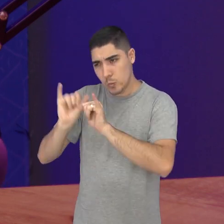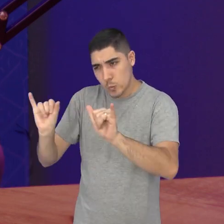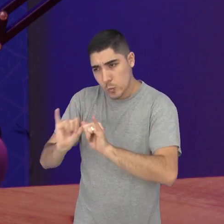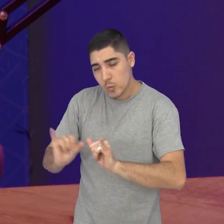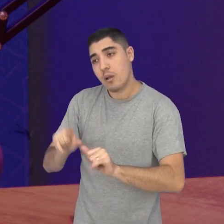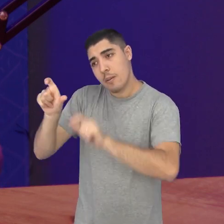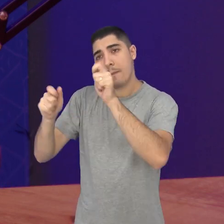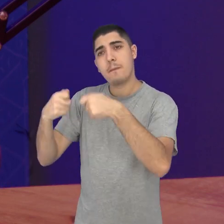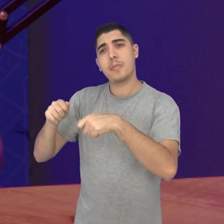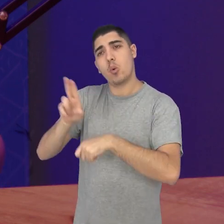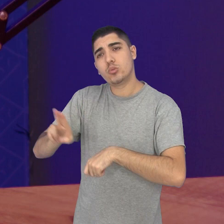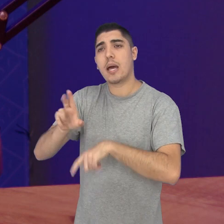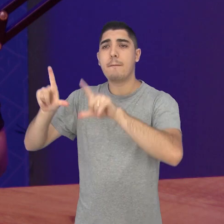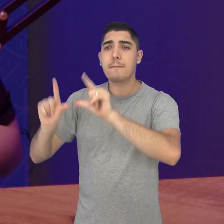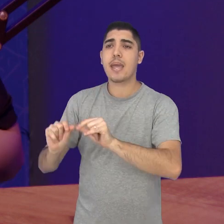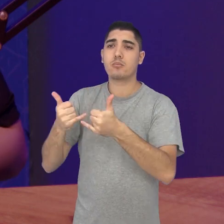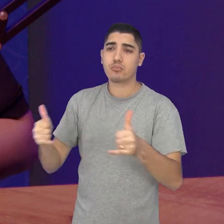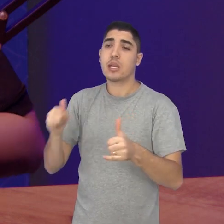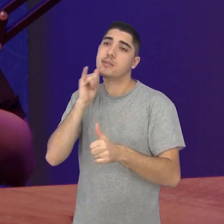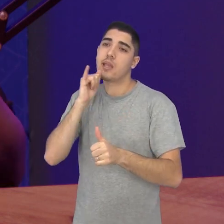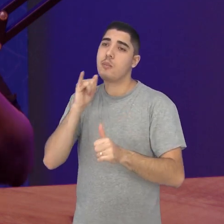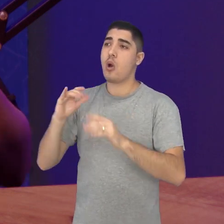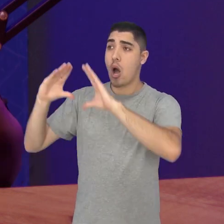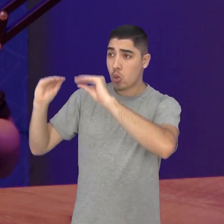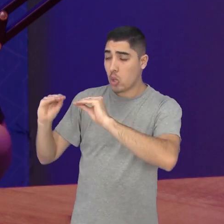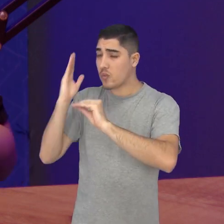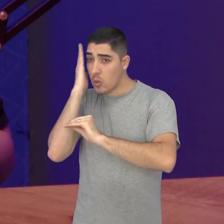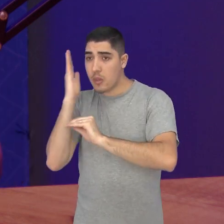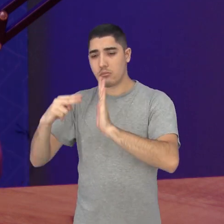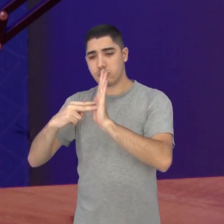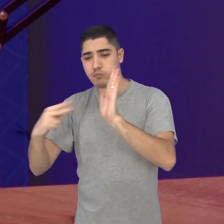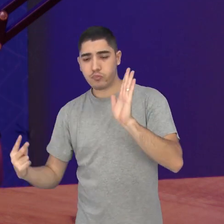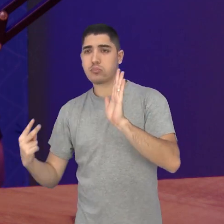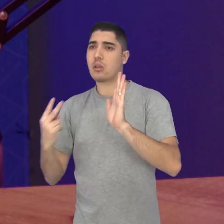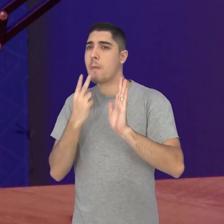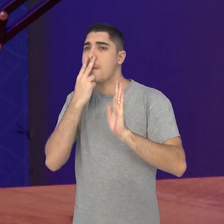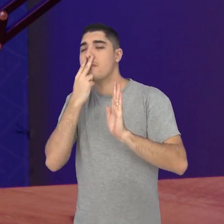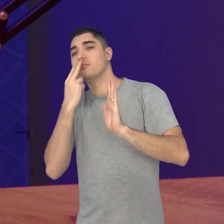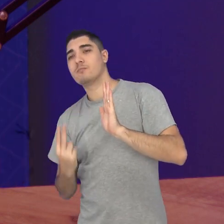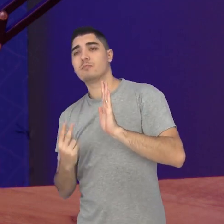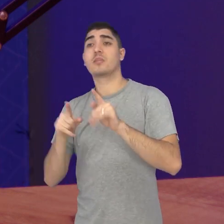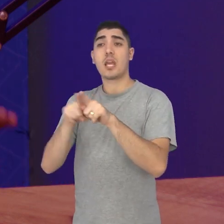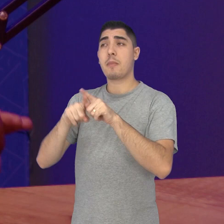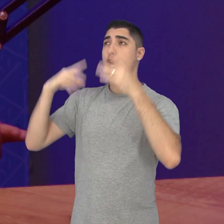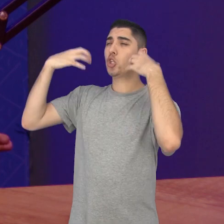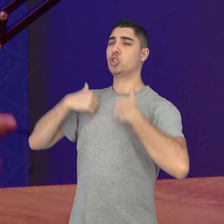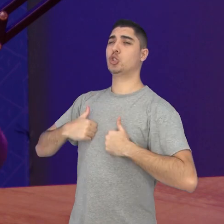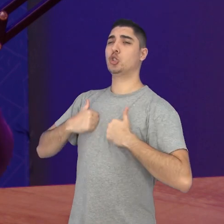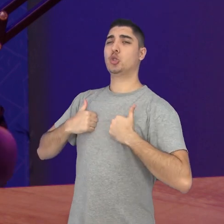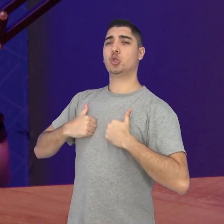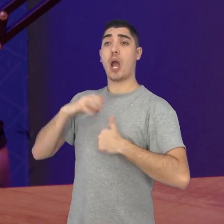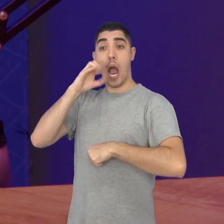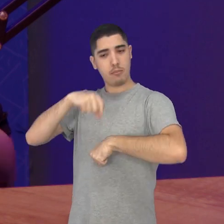também tentarem utilizar menos energia, então, desligarem os aparelhos durante a noite, ficarem menos tempo, né, no